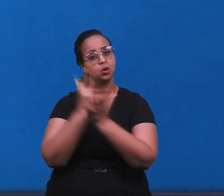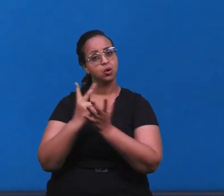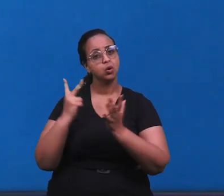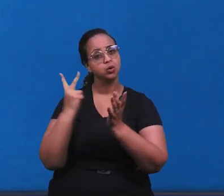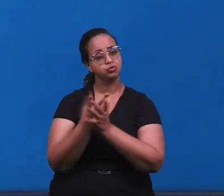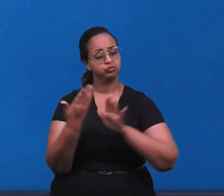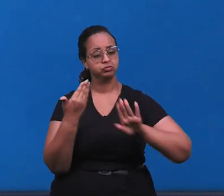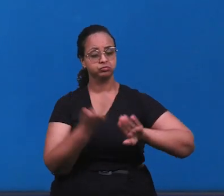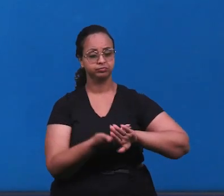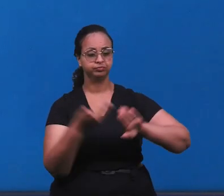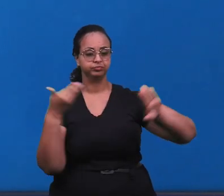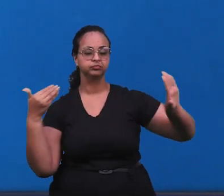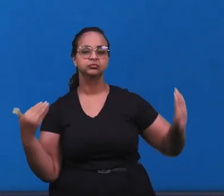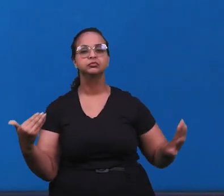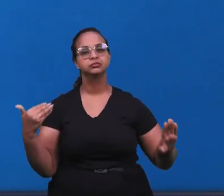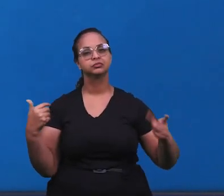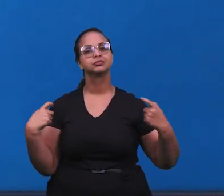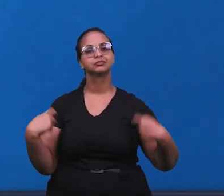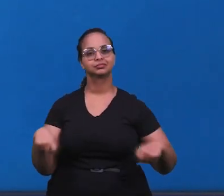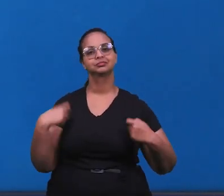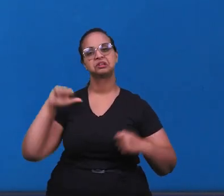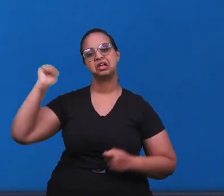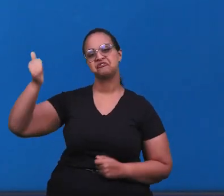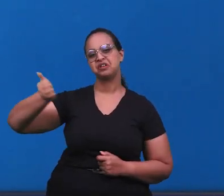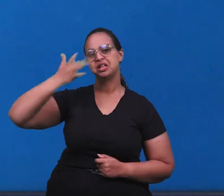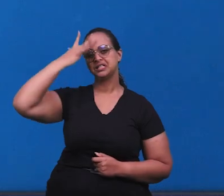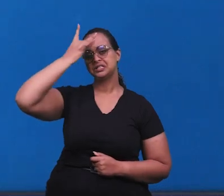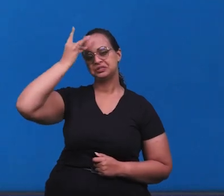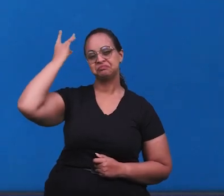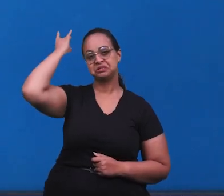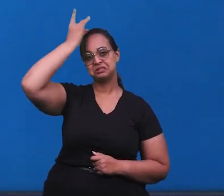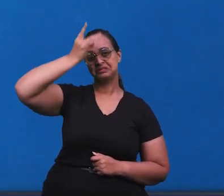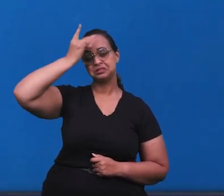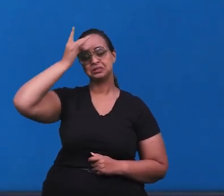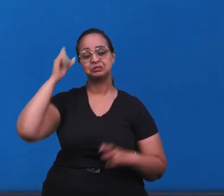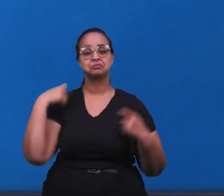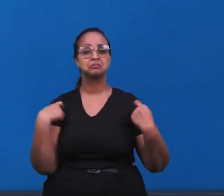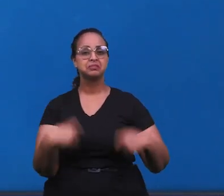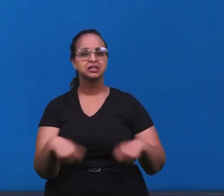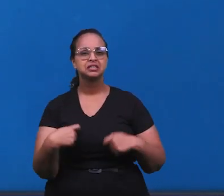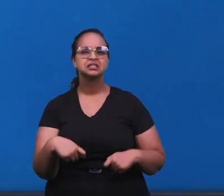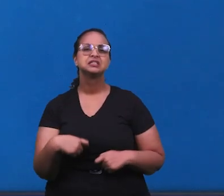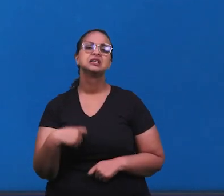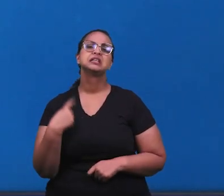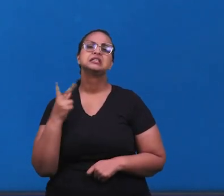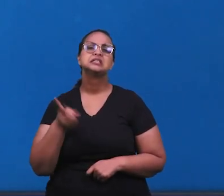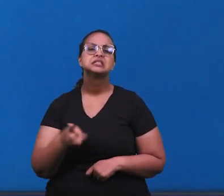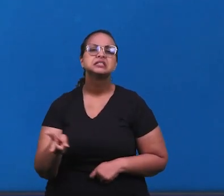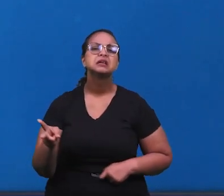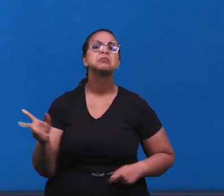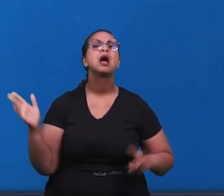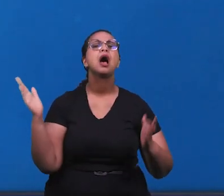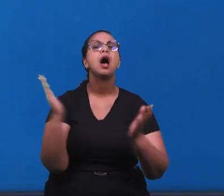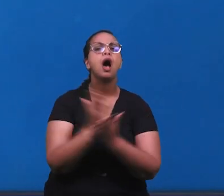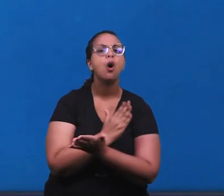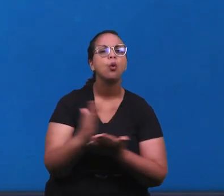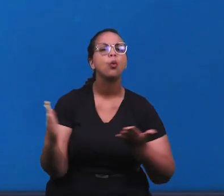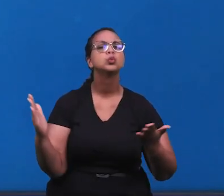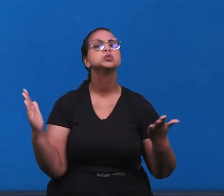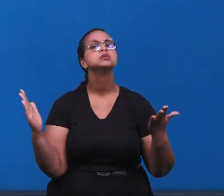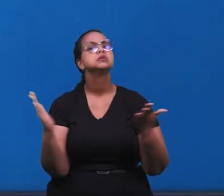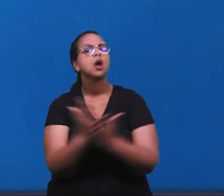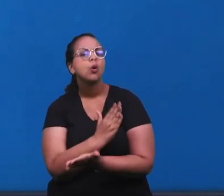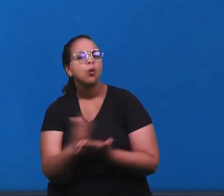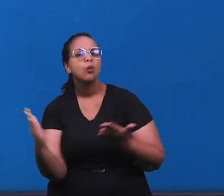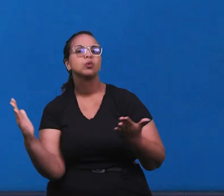importante de nos manter na revelação do Espírito Santo. E normalmente é sempre um punhado, ou seja, alguns, tem lá